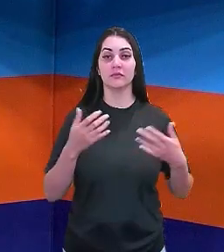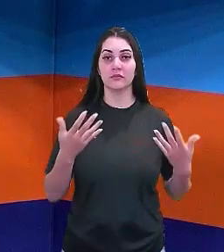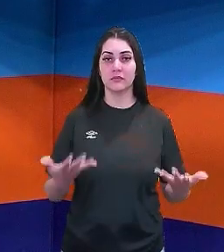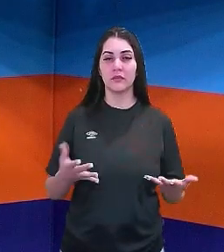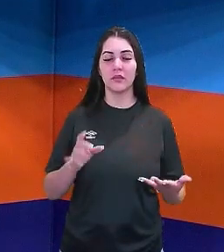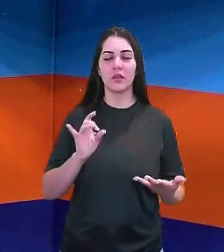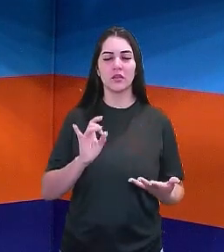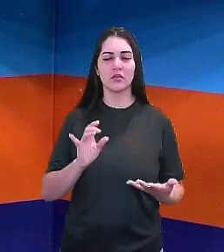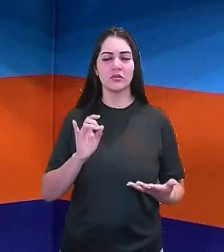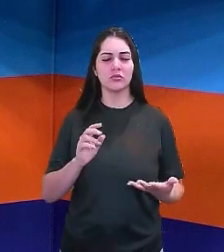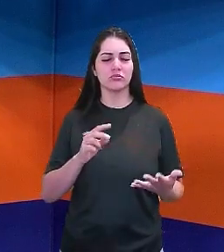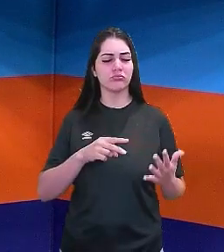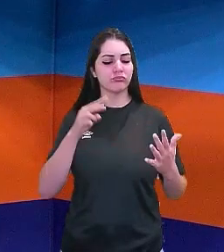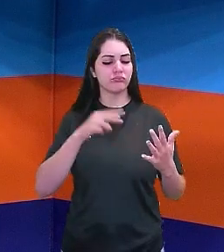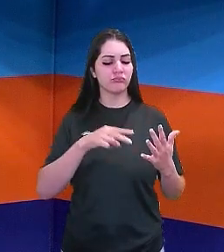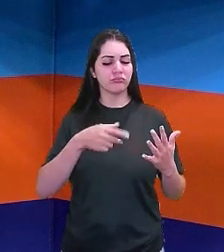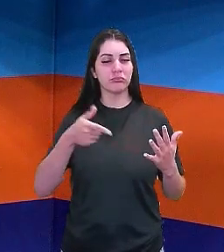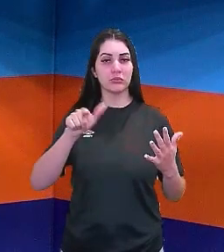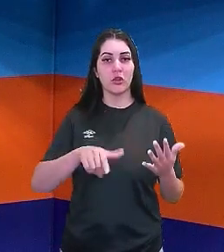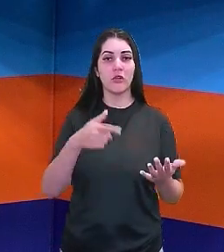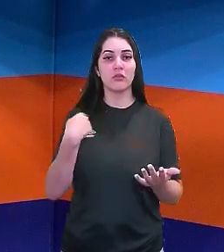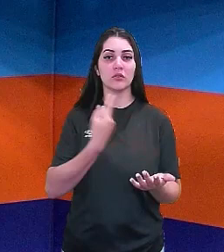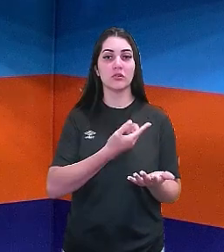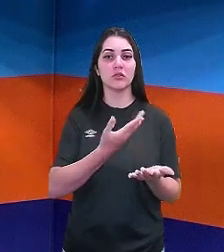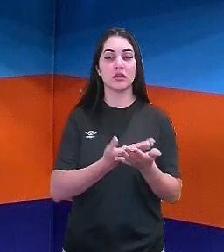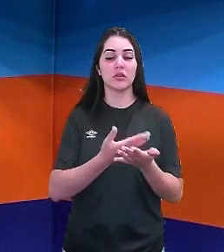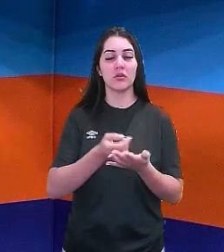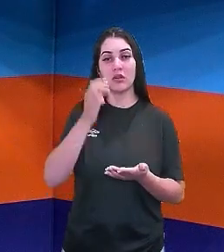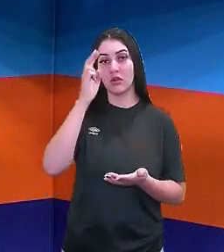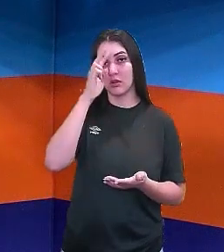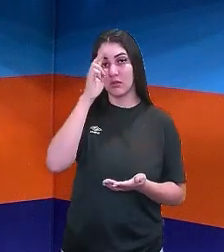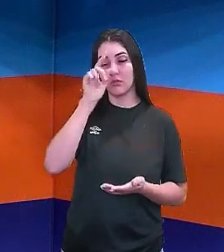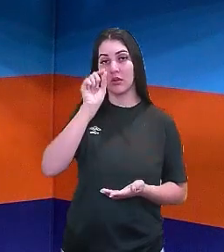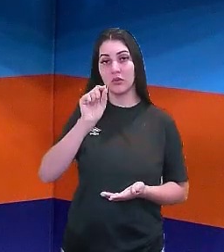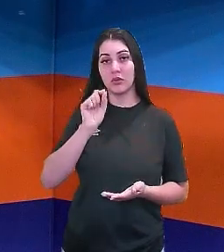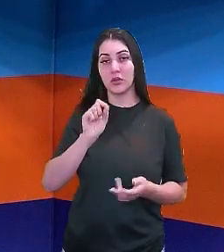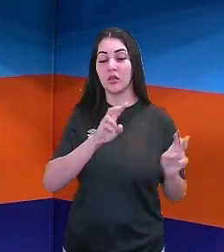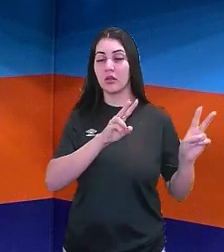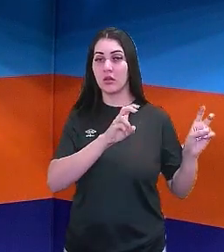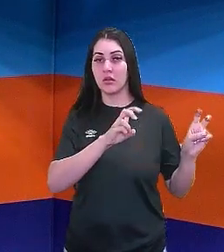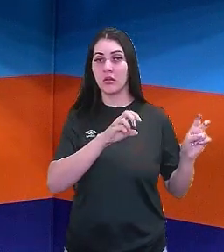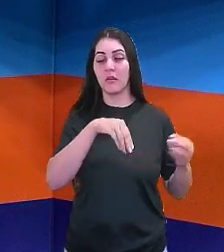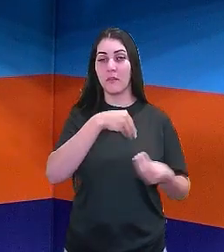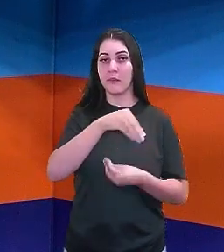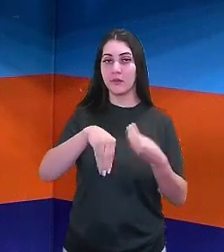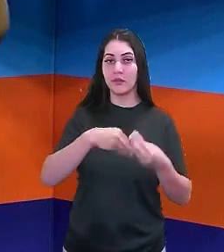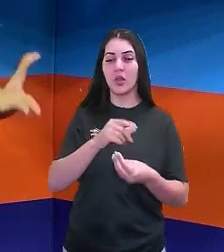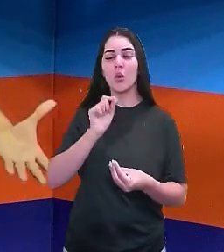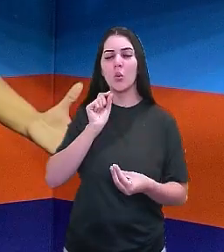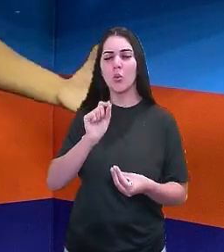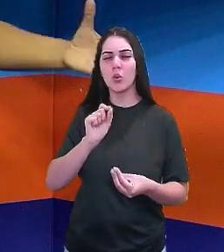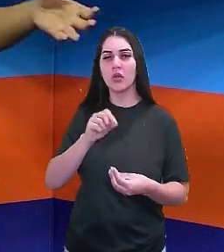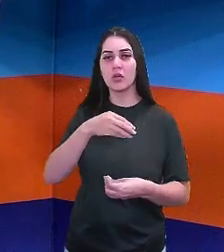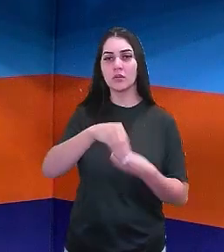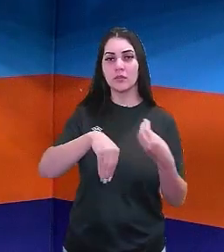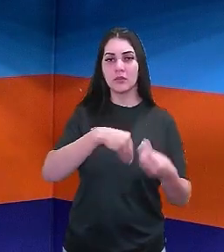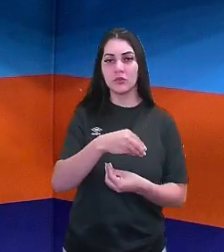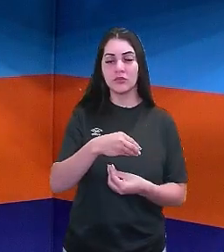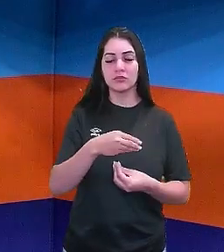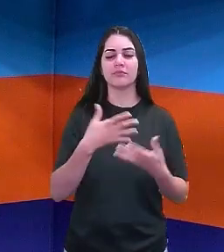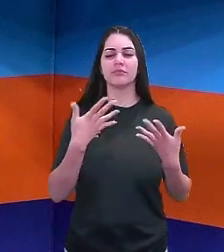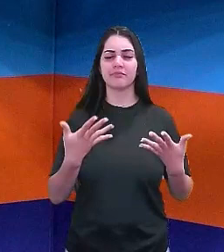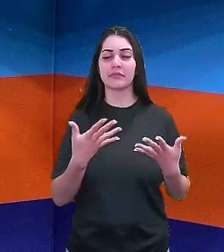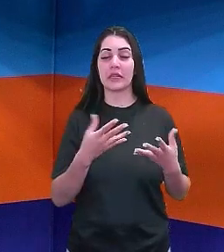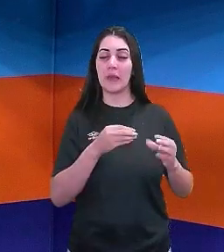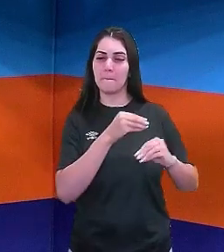Então, só para a gente dar uma revisãozinha na nossa aula. Lembrando que a aula foi sobre o que hoje? Sobre mestiçagem. O que é mestiçagem? É a